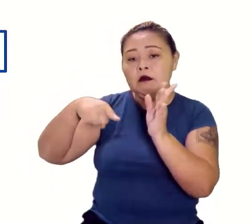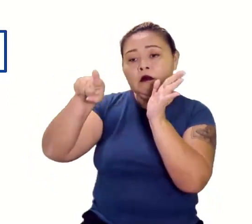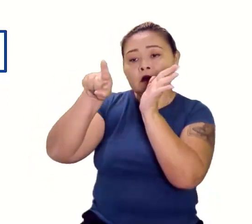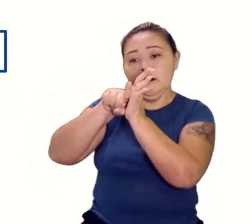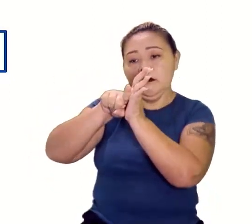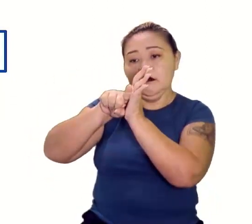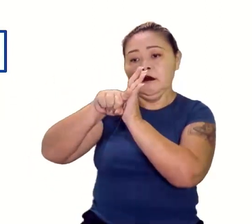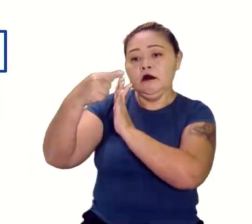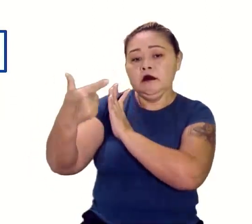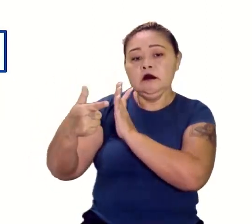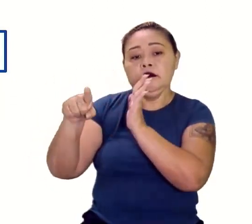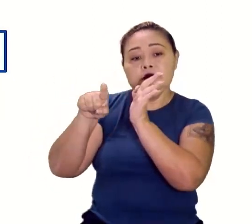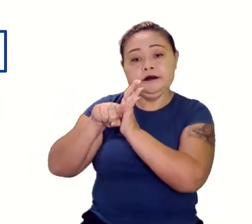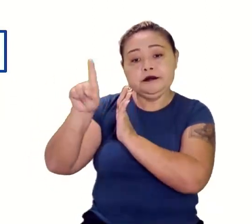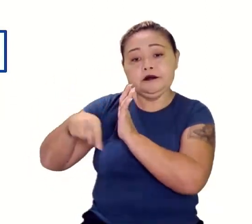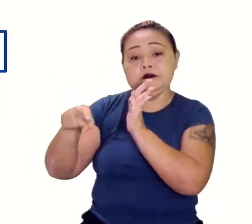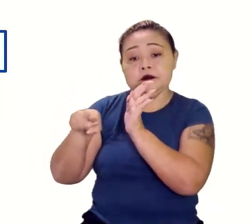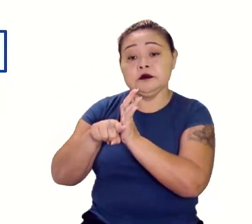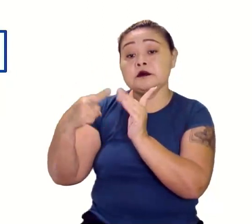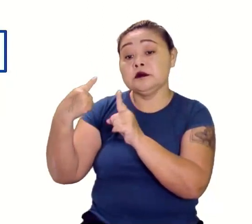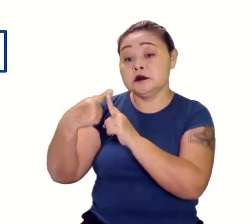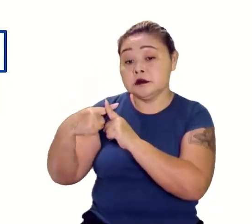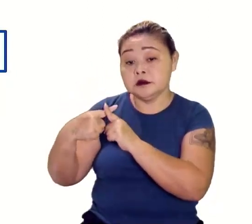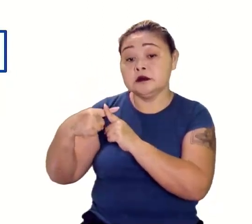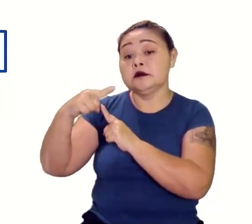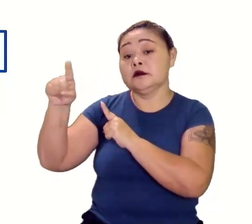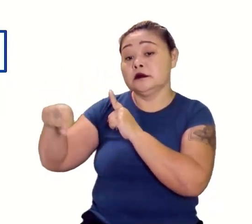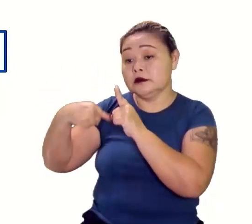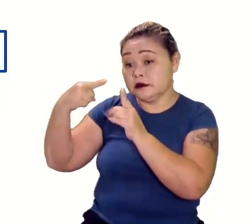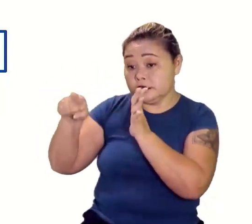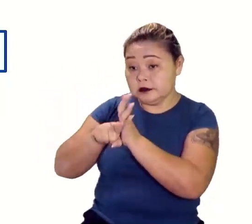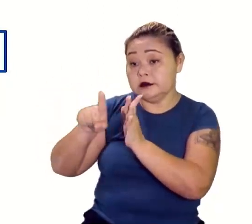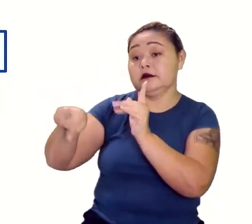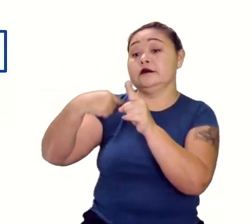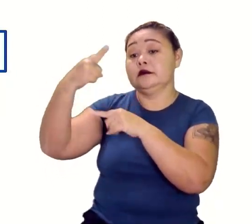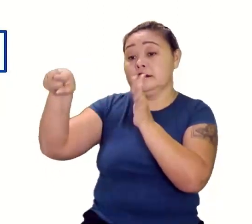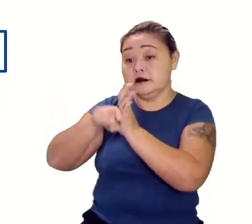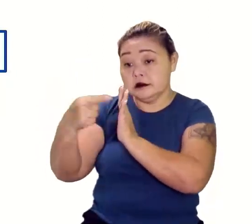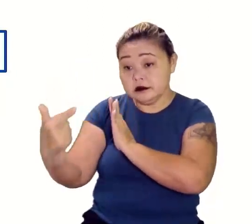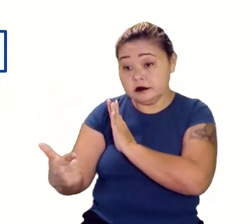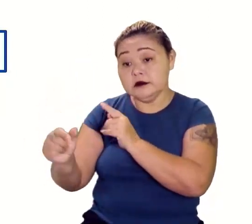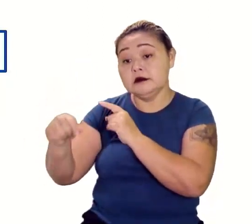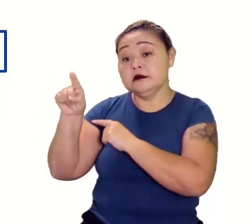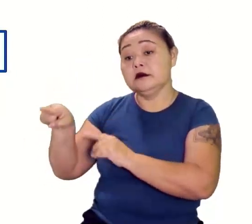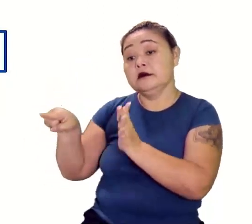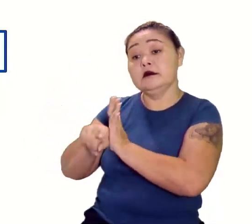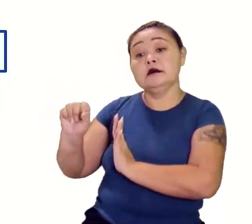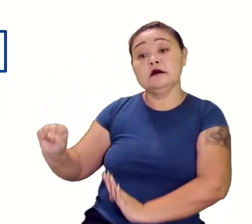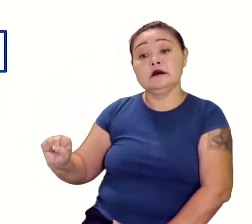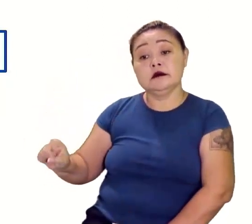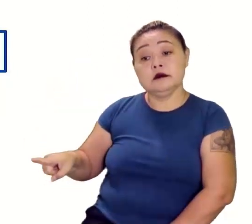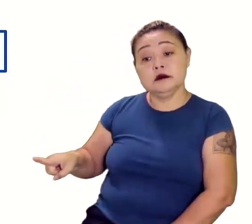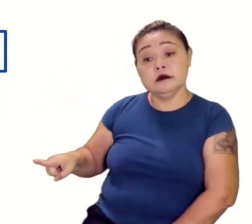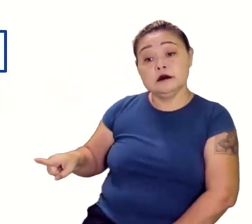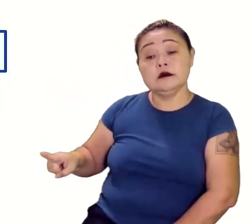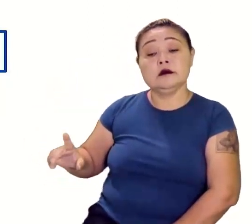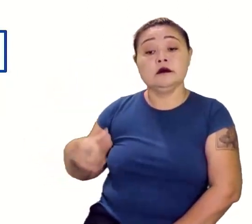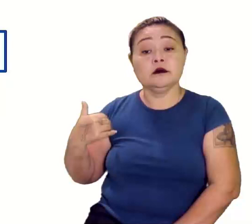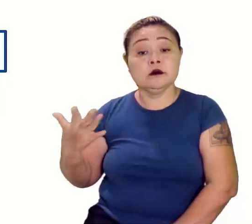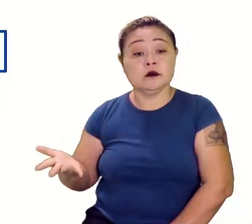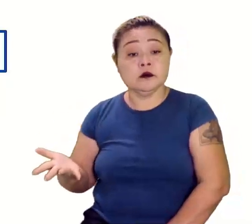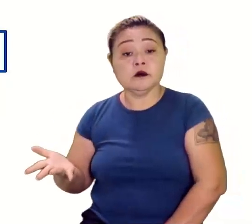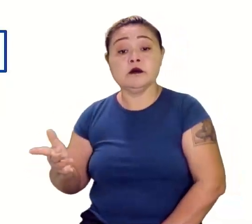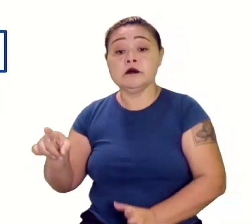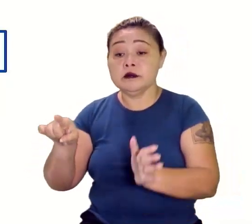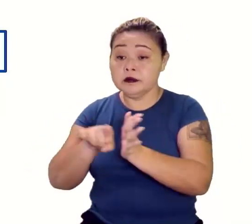de menos 8 é menos 2. Porque menos 2 vezes menos 2 vezes menos 2 é igual a menos 8. Porque menos